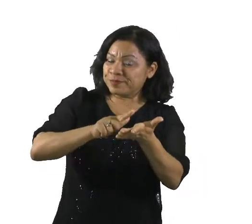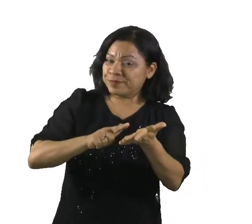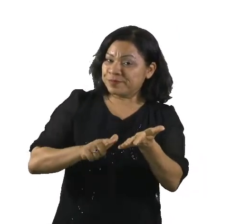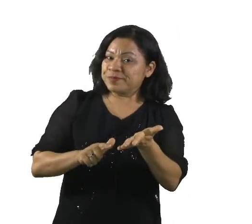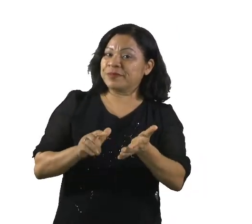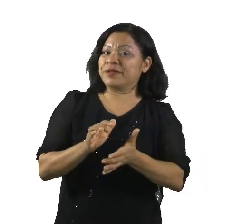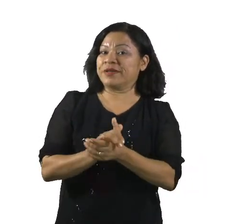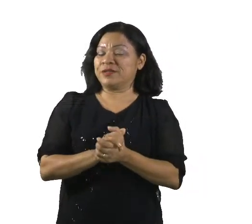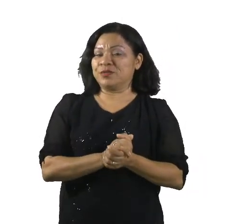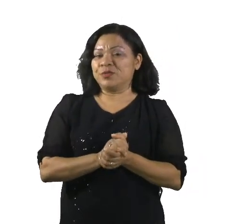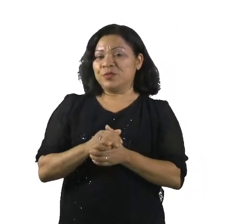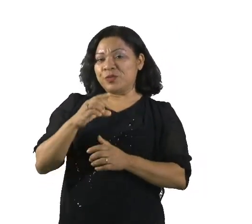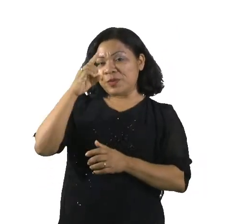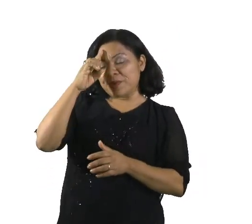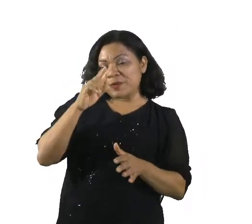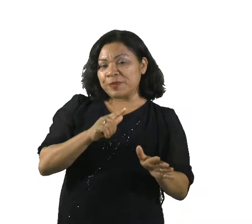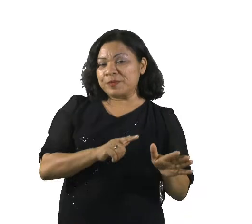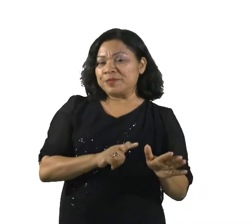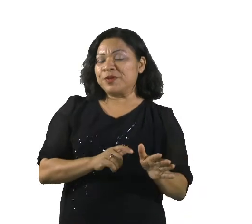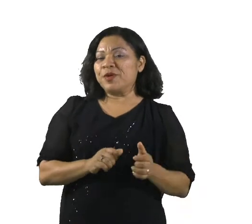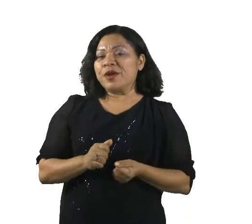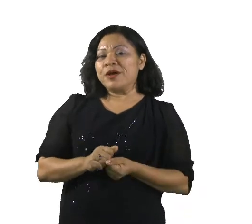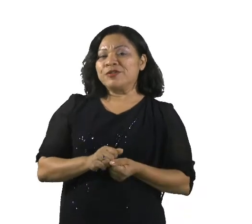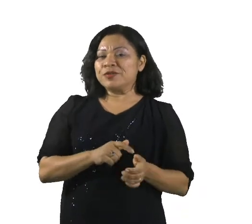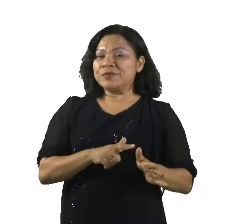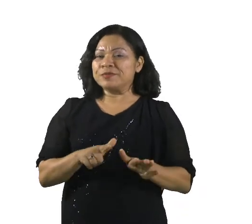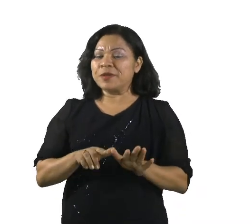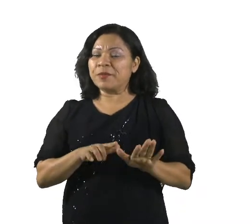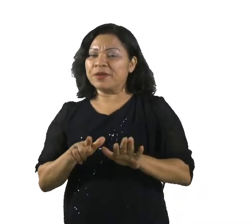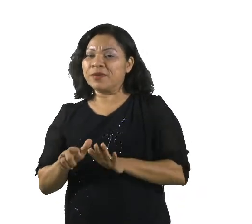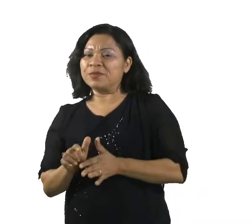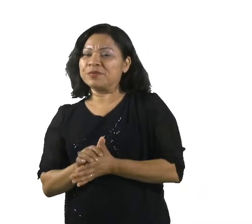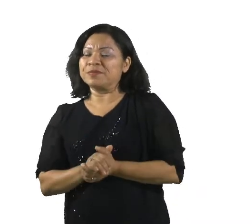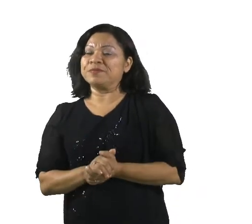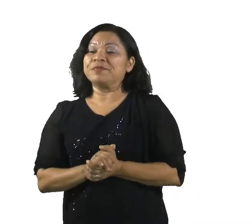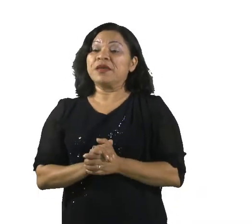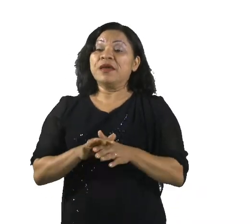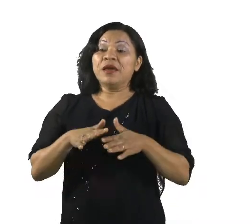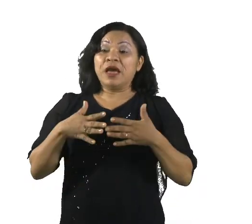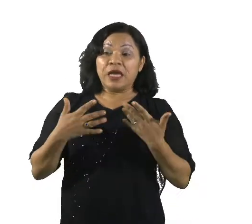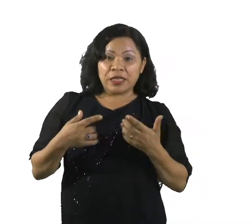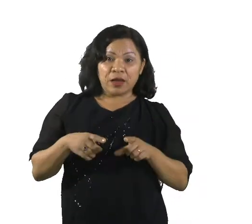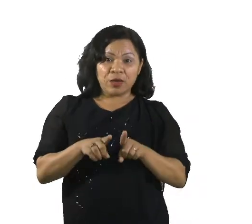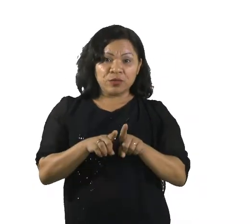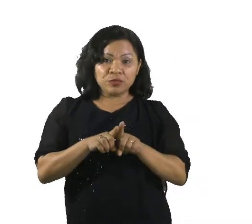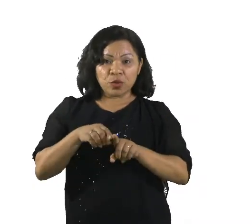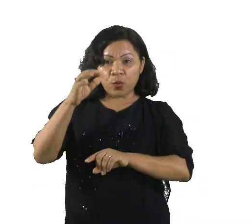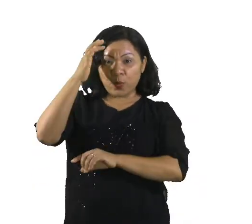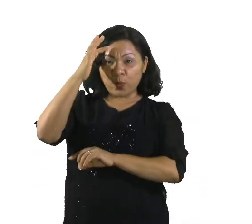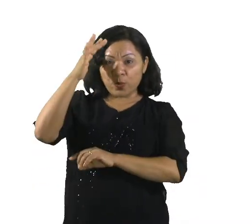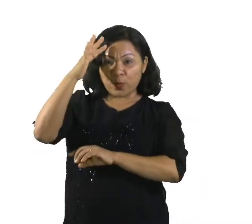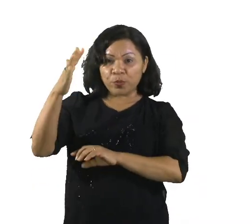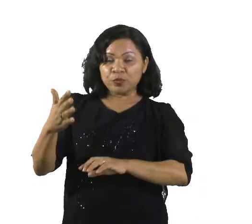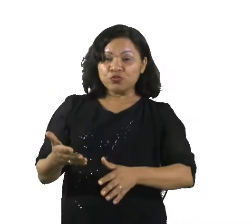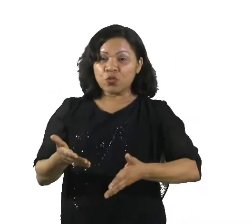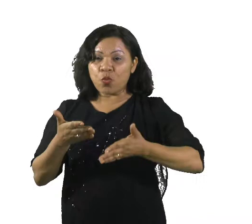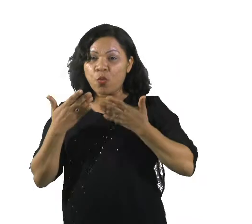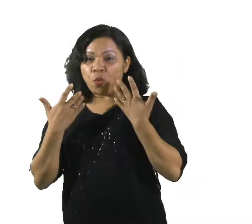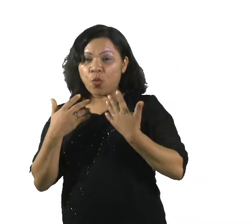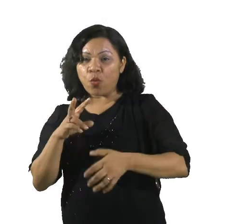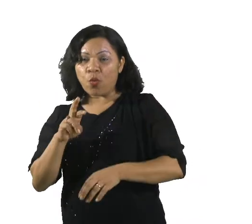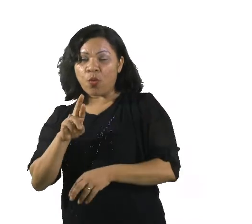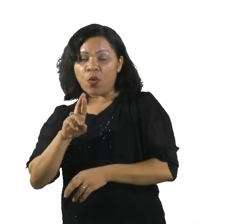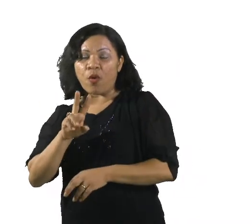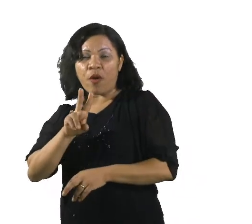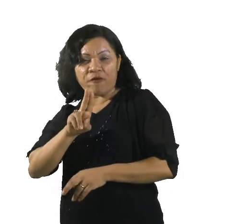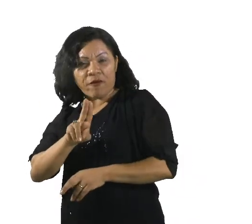livro, Sonho de uma Noite de Verão, do escritor inglês William Shakespeare. Vocês já devem ter visto falar muito